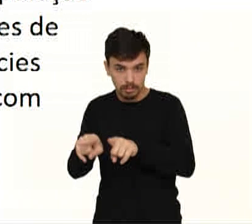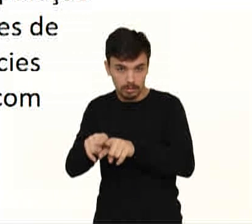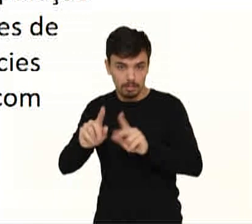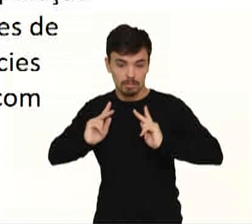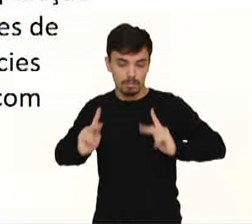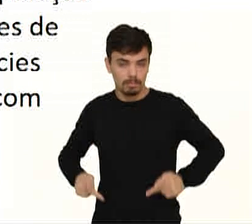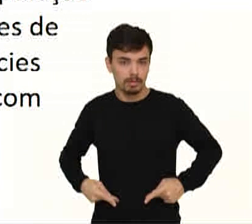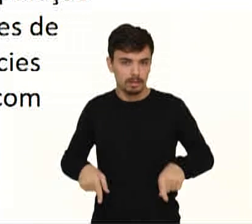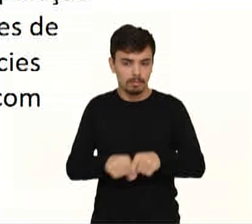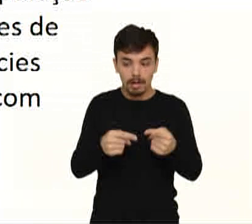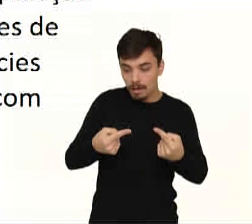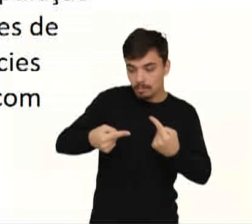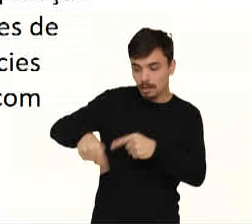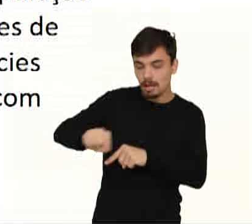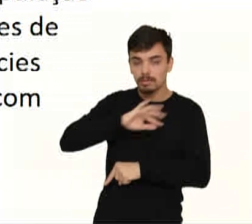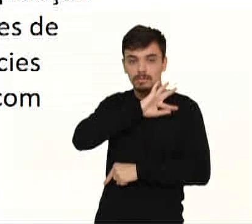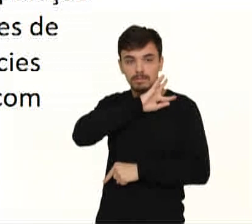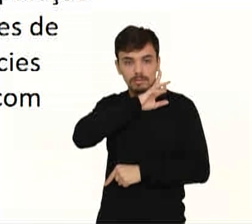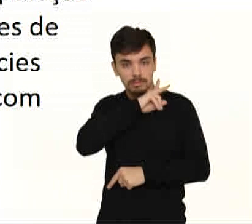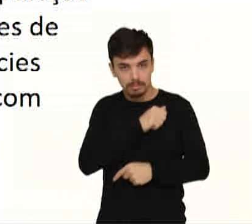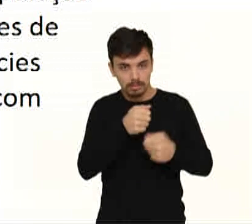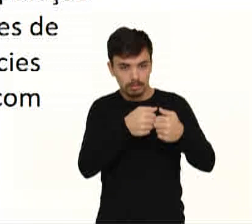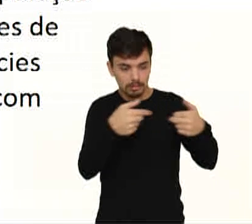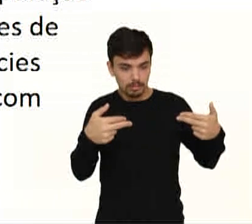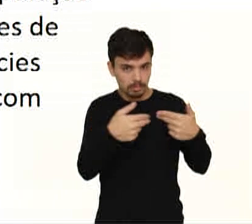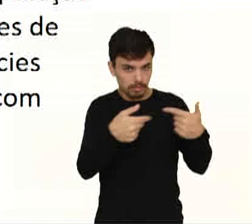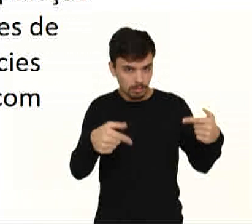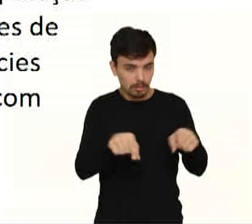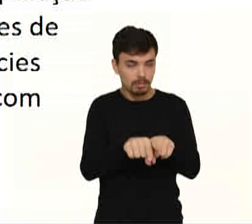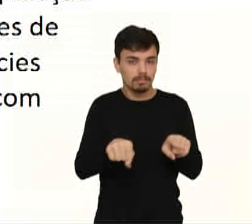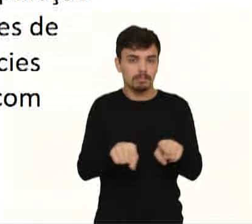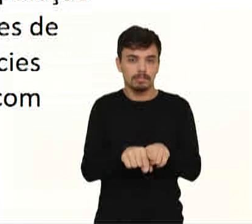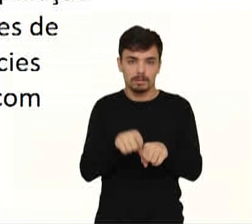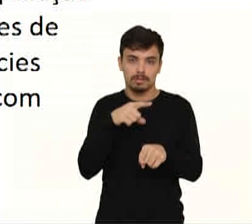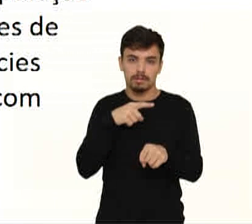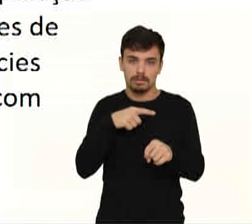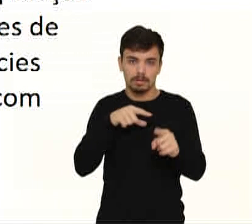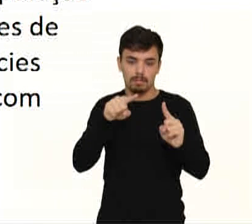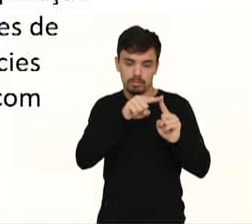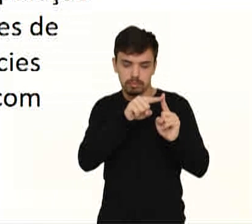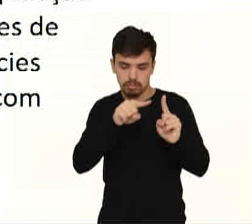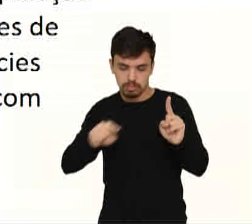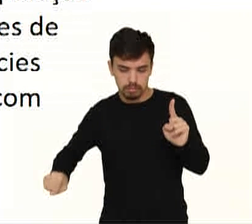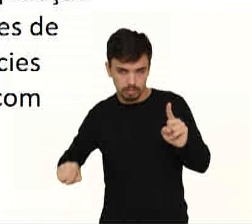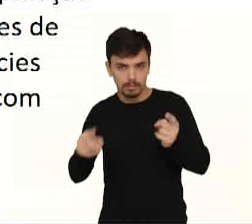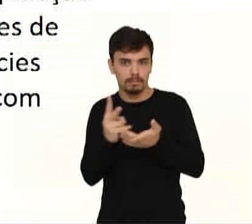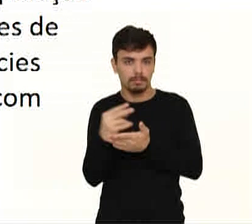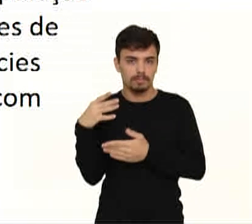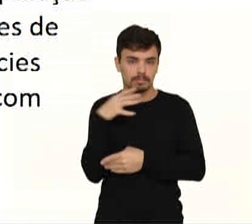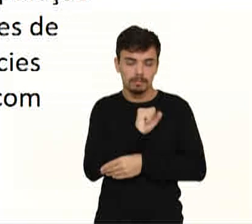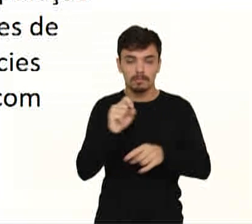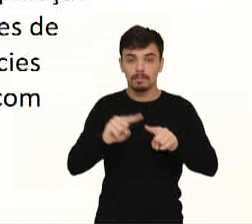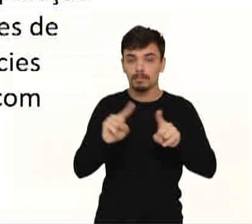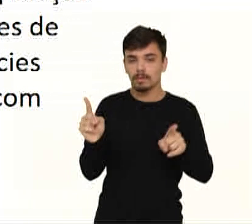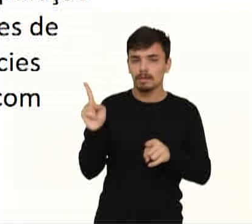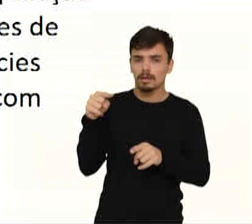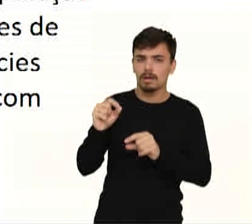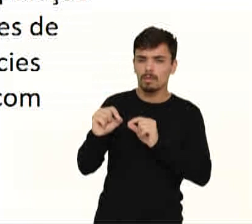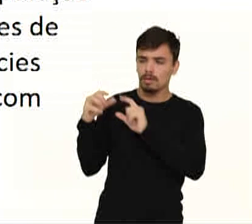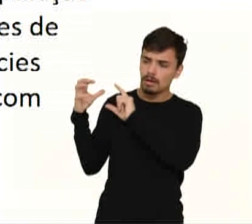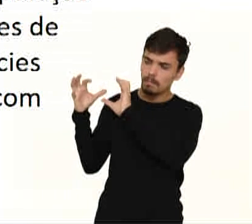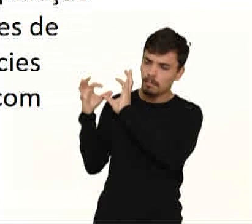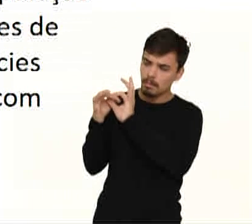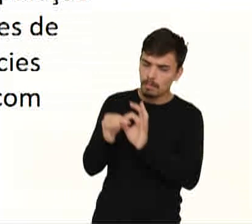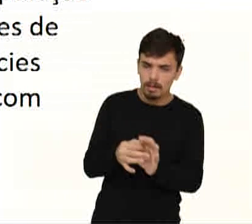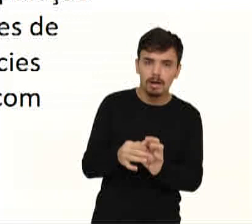centenas de espécies de animais vertebrados e alerta para um efeito dominó. As espécies são elos nos ecossistemas e, à medida